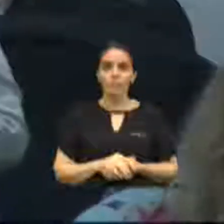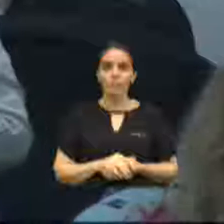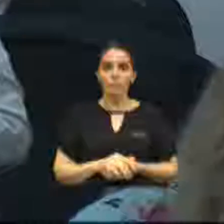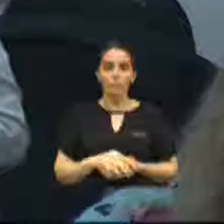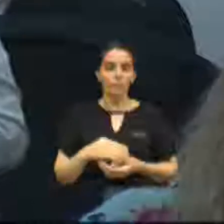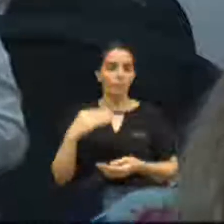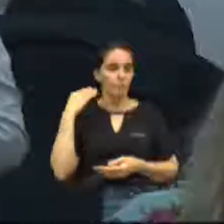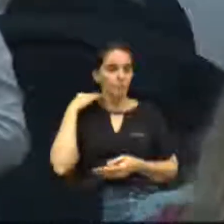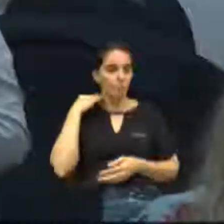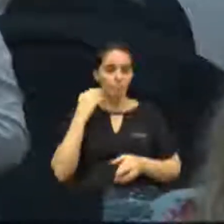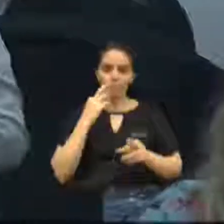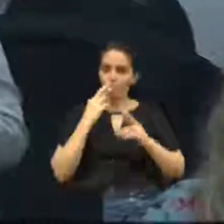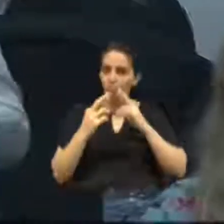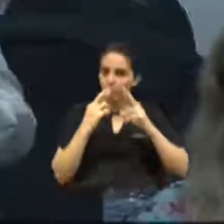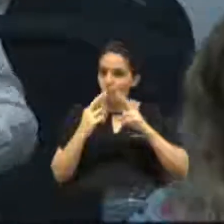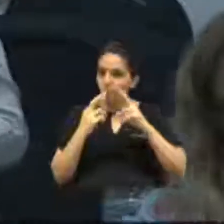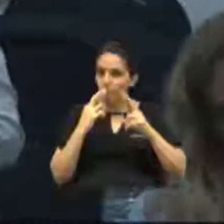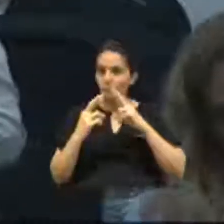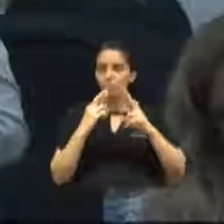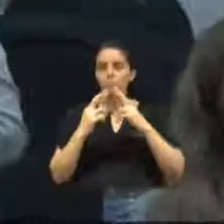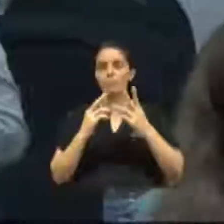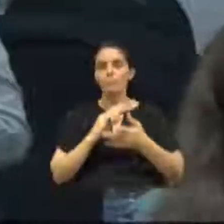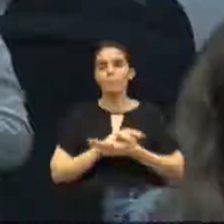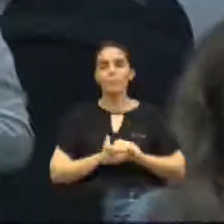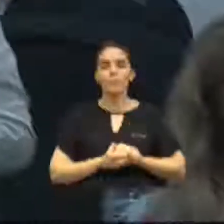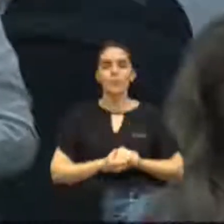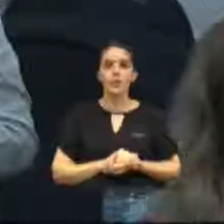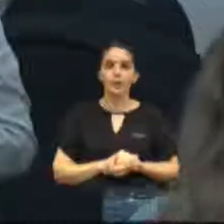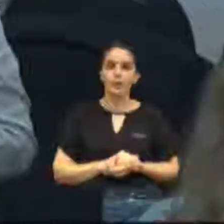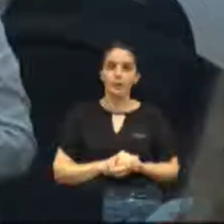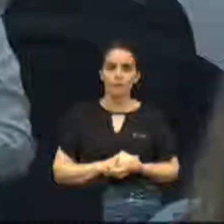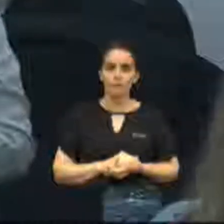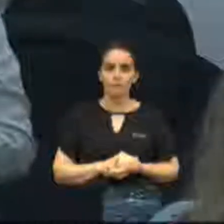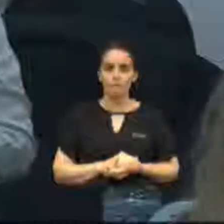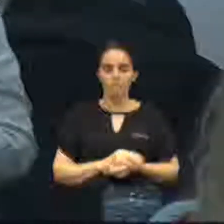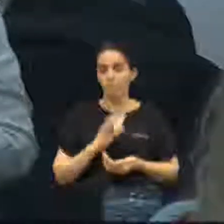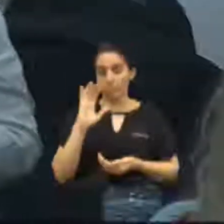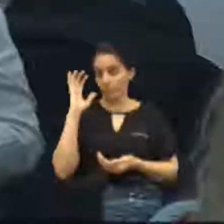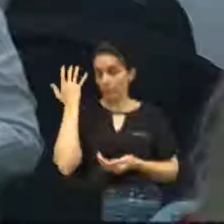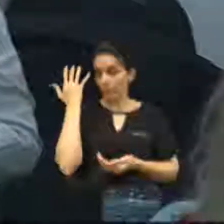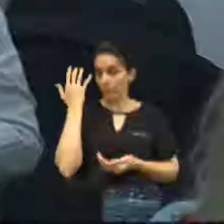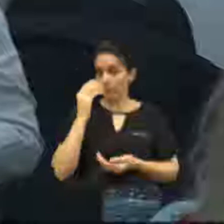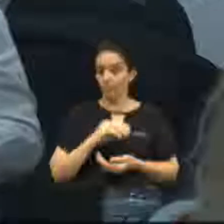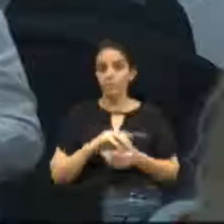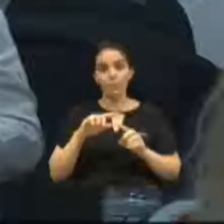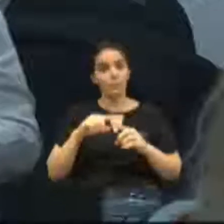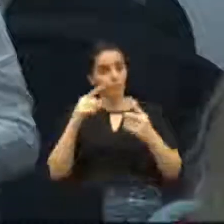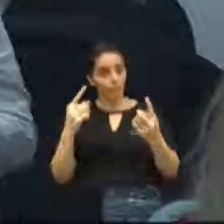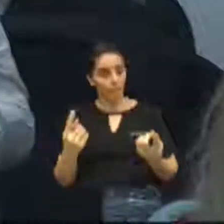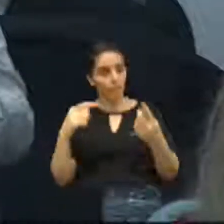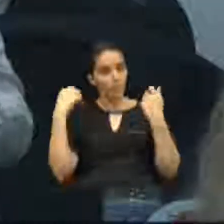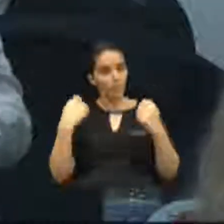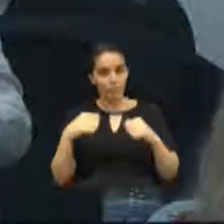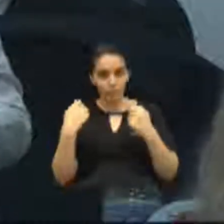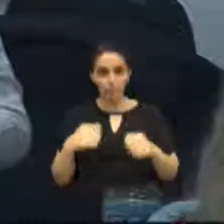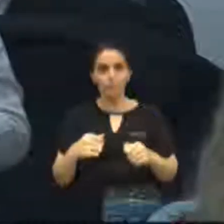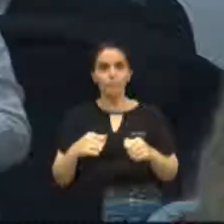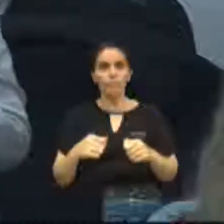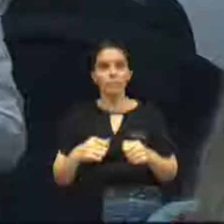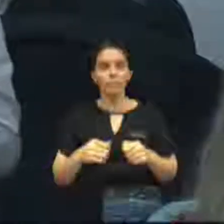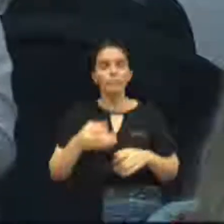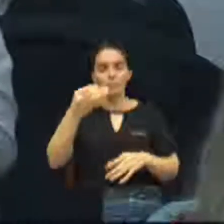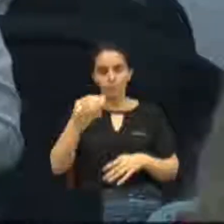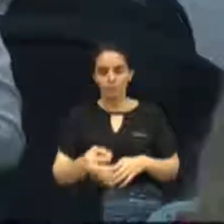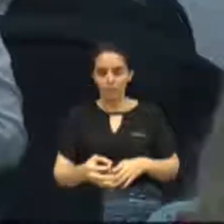esperneio por parte da FEBRABAN para que isso não aconteça, mas nós precisamos